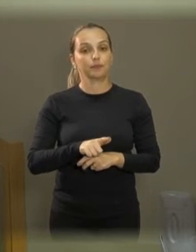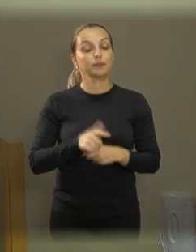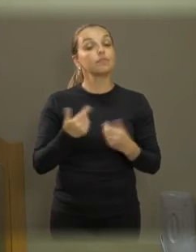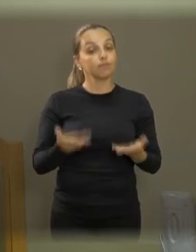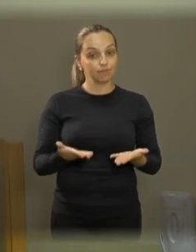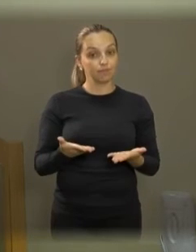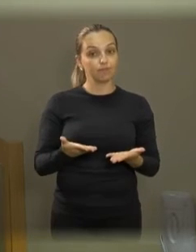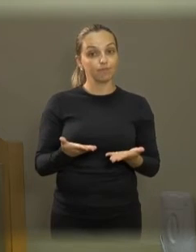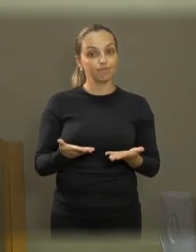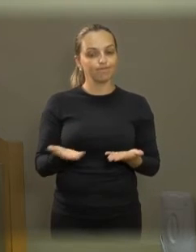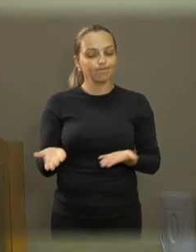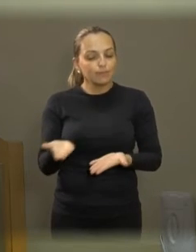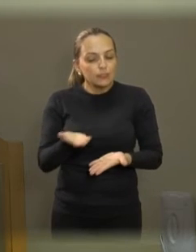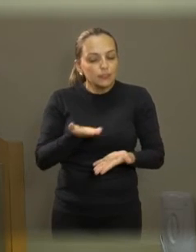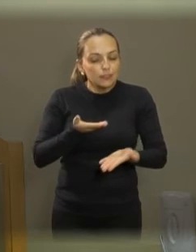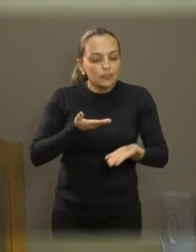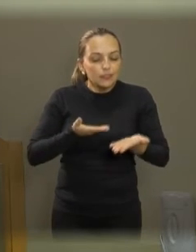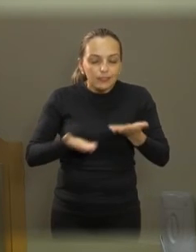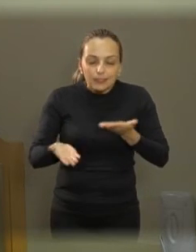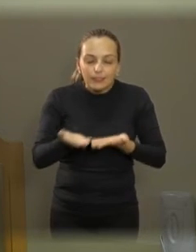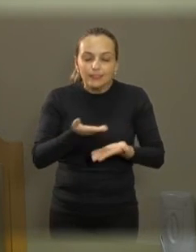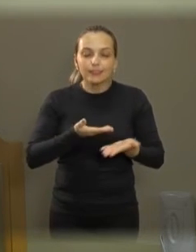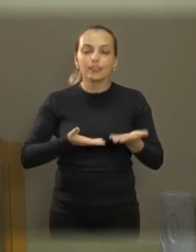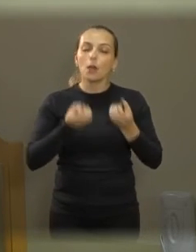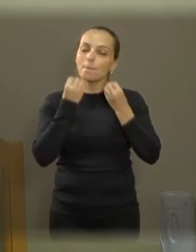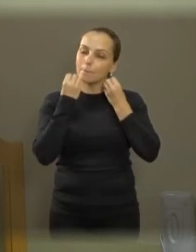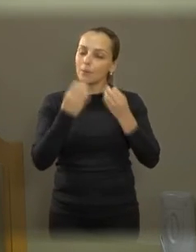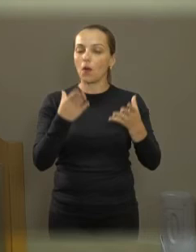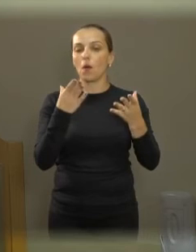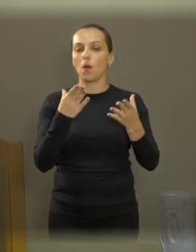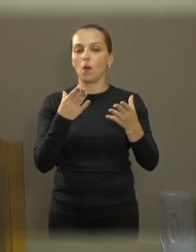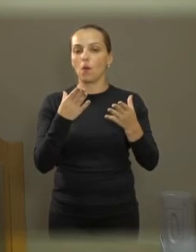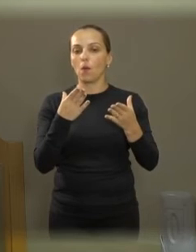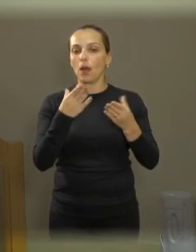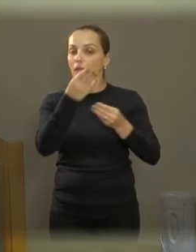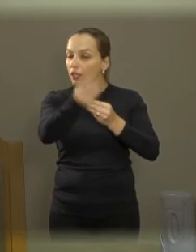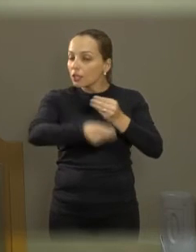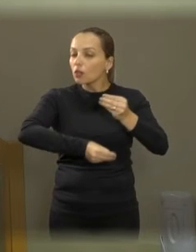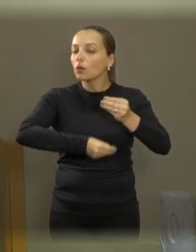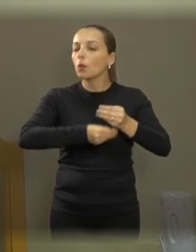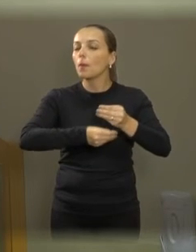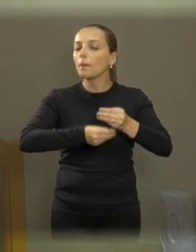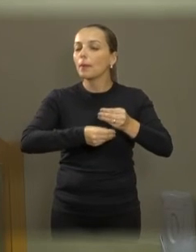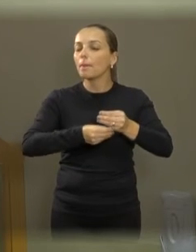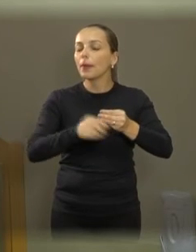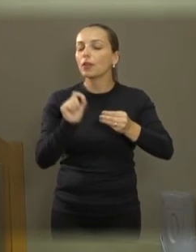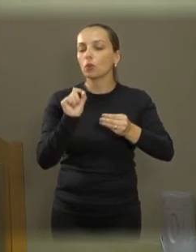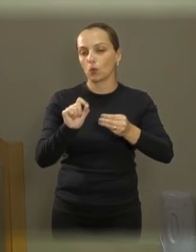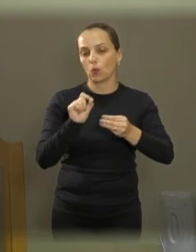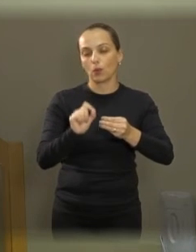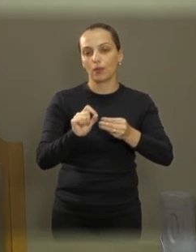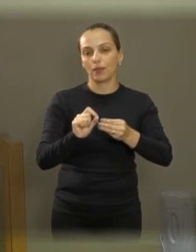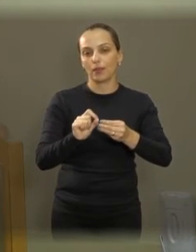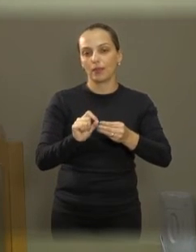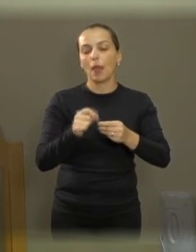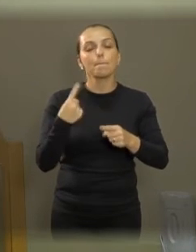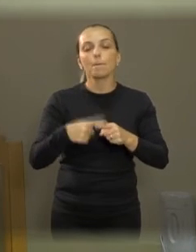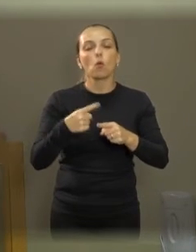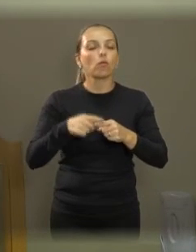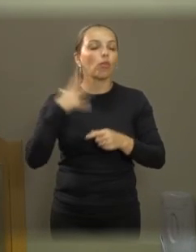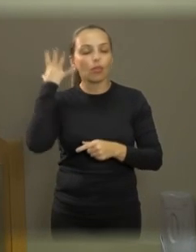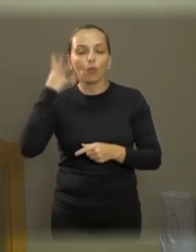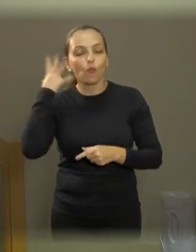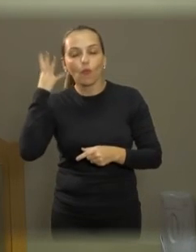Então, foi uma relação muito boa, e eu complemento o que eu estou dizendo, E por que eu estou falando